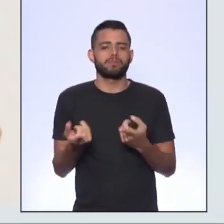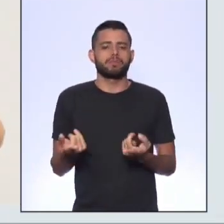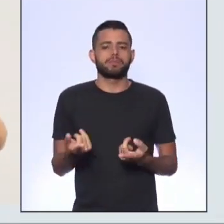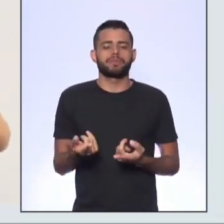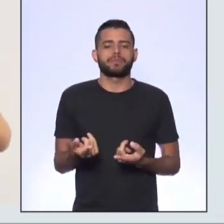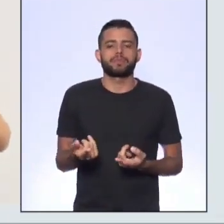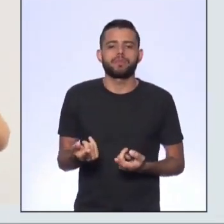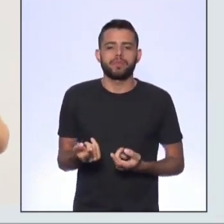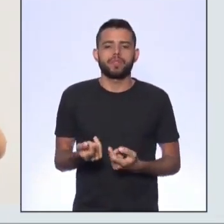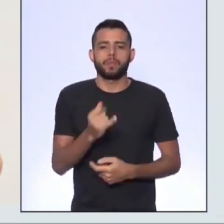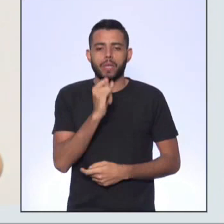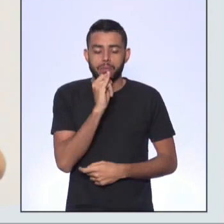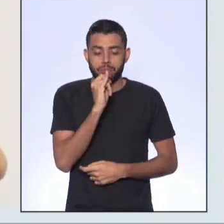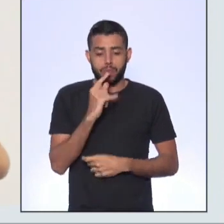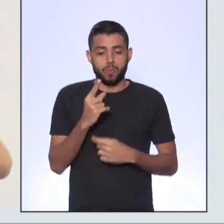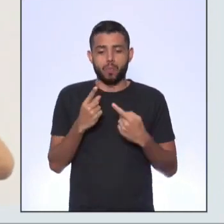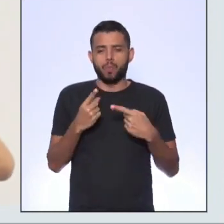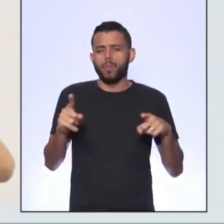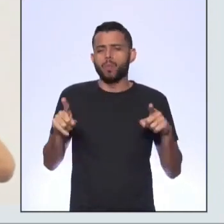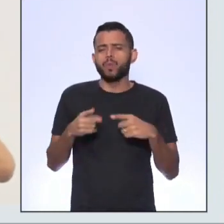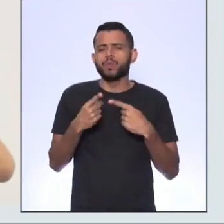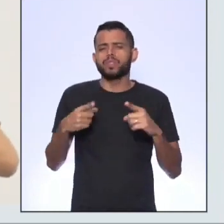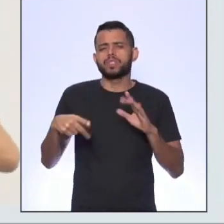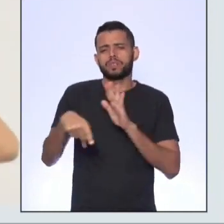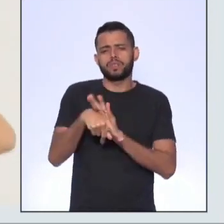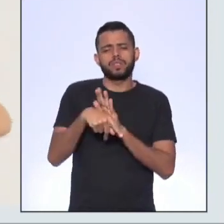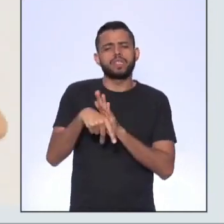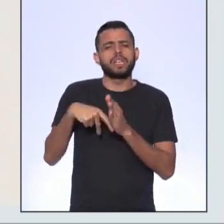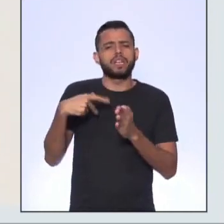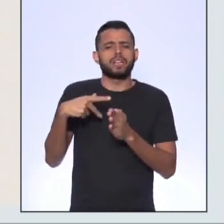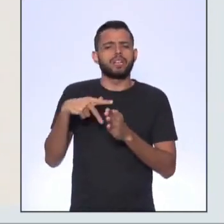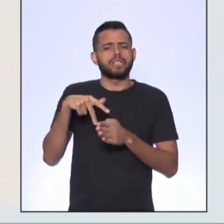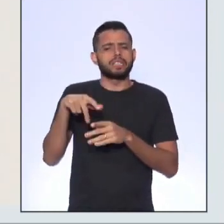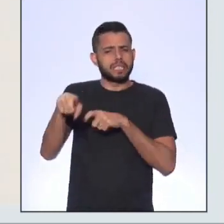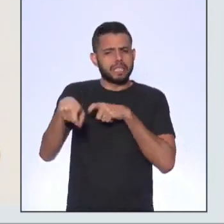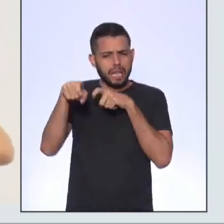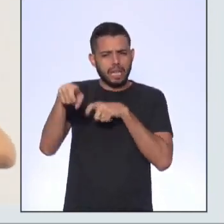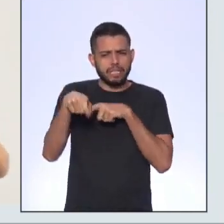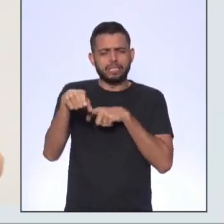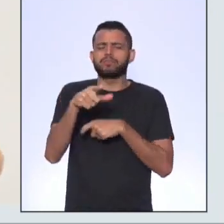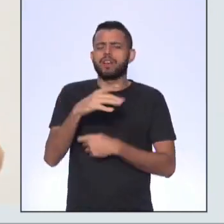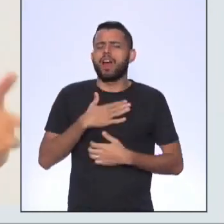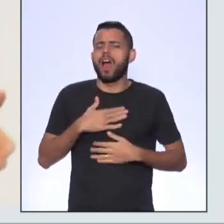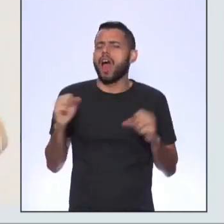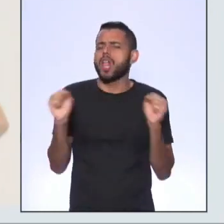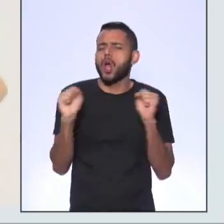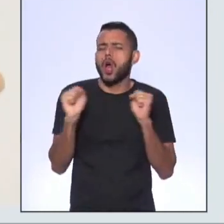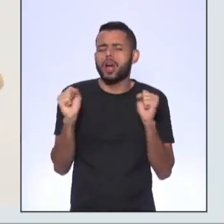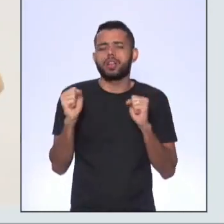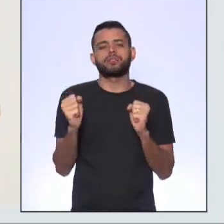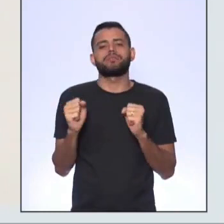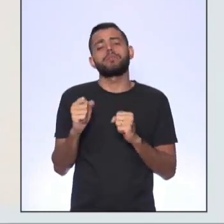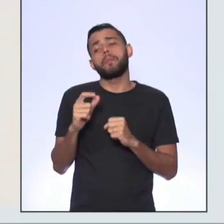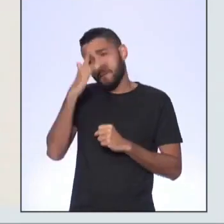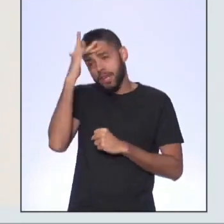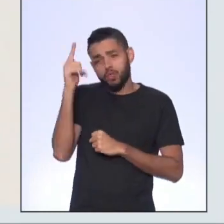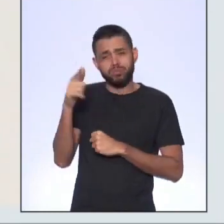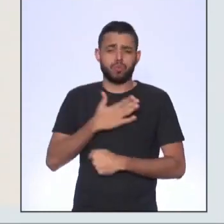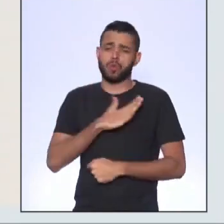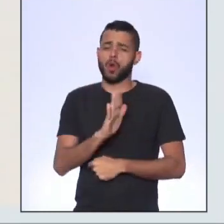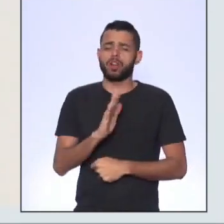Você adora música sertaneja, mas tem gente que não gosta de música sertaneja. Você adora funk, mas tem gente que não gosta de